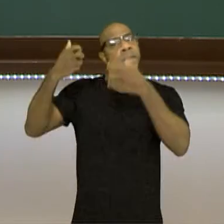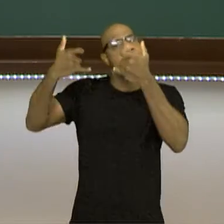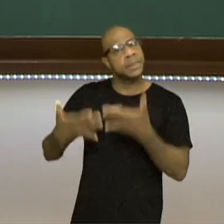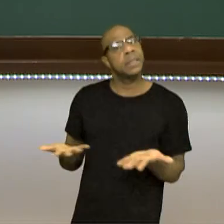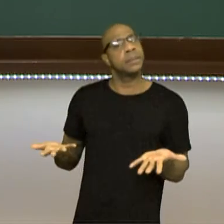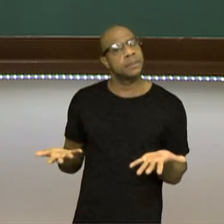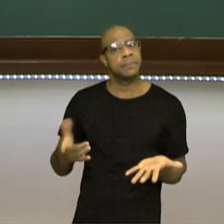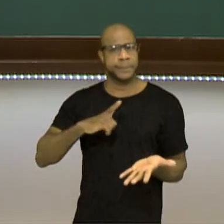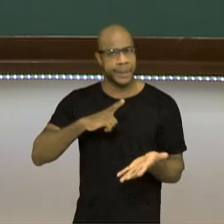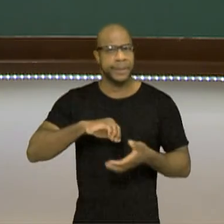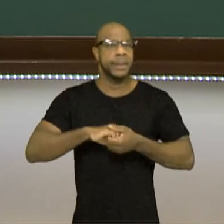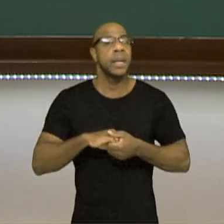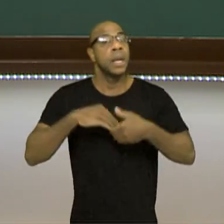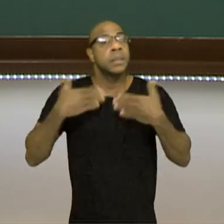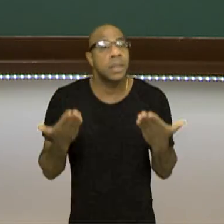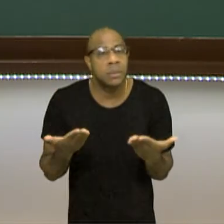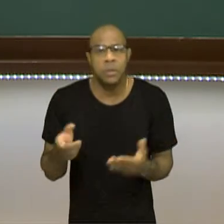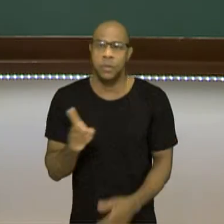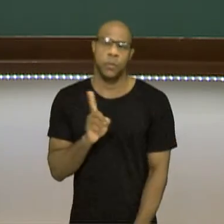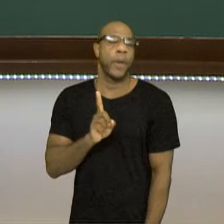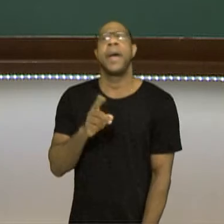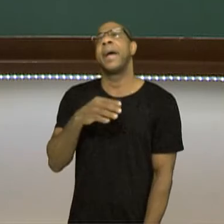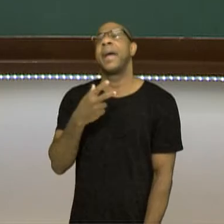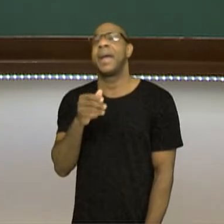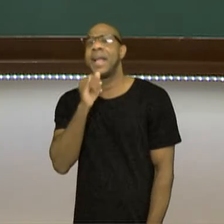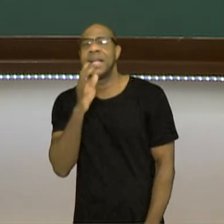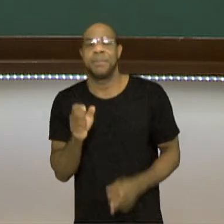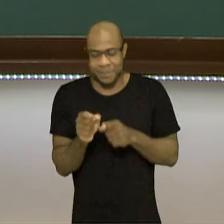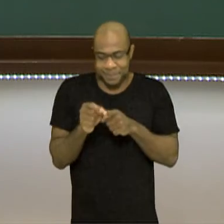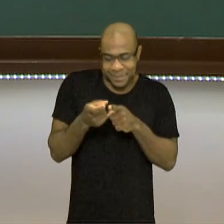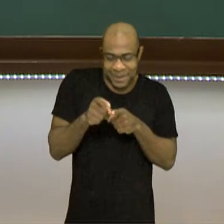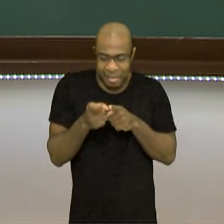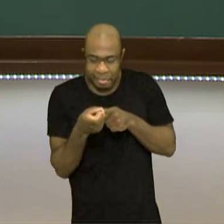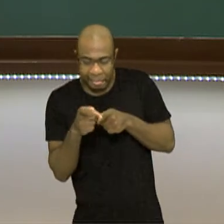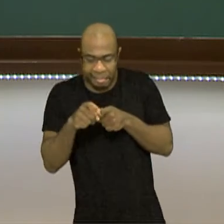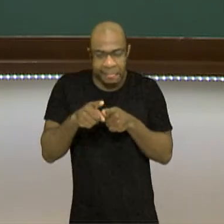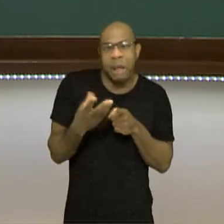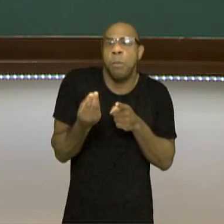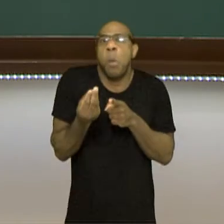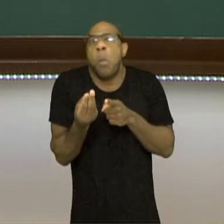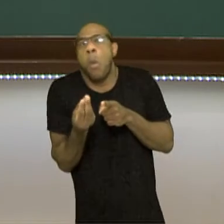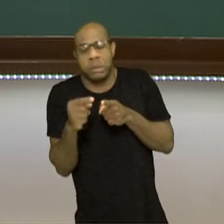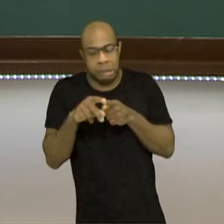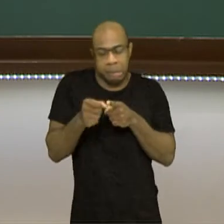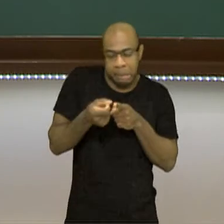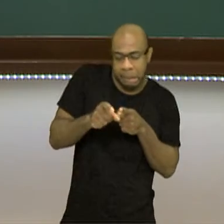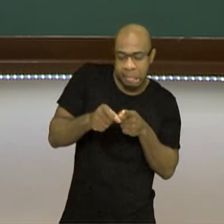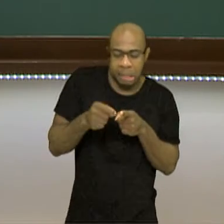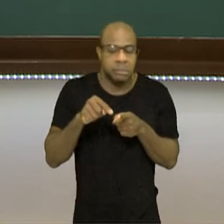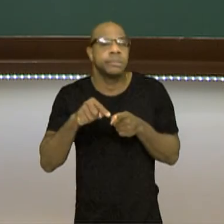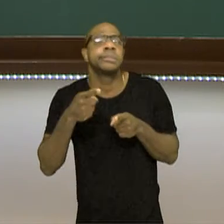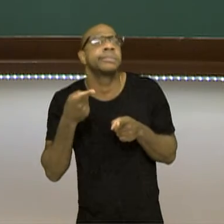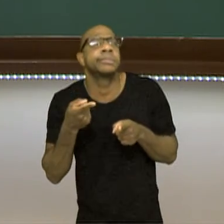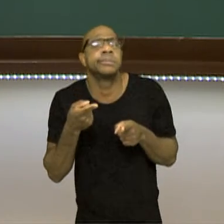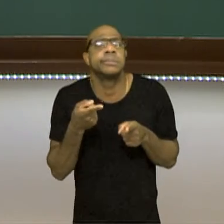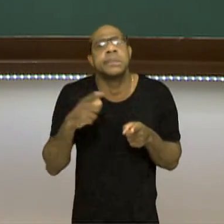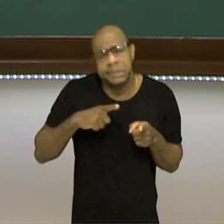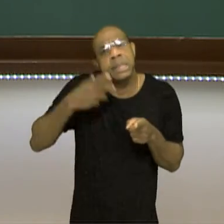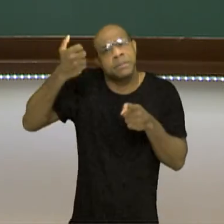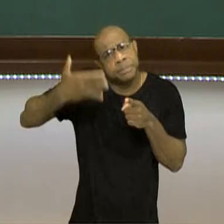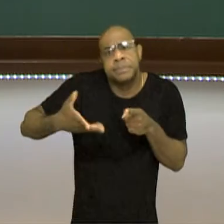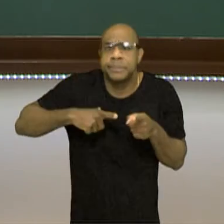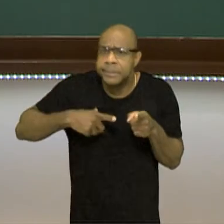para isso. Então não é esse excesso, né, que parece assim de espermatozoides, tem uma